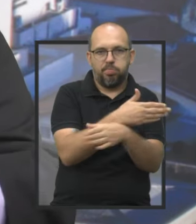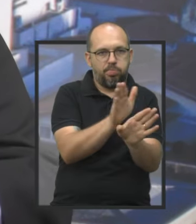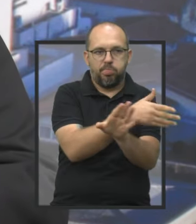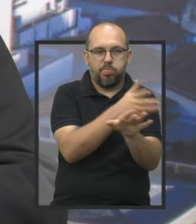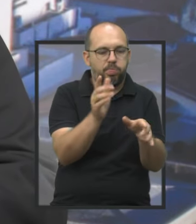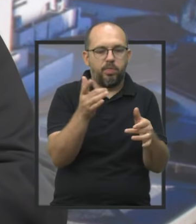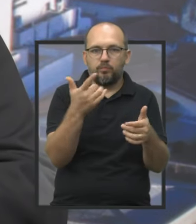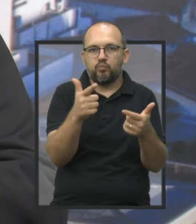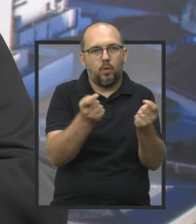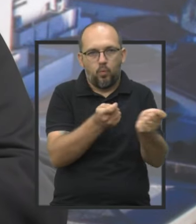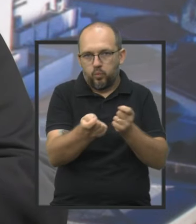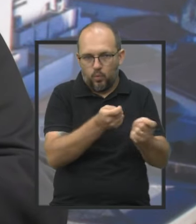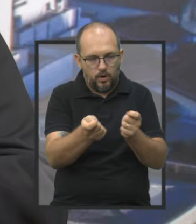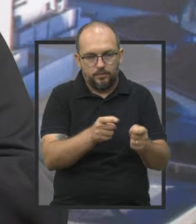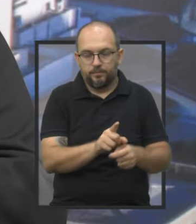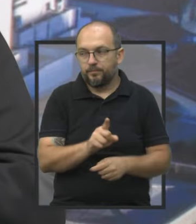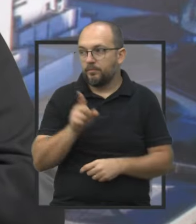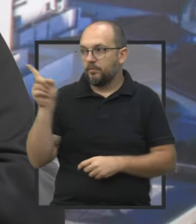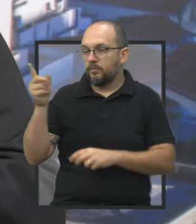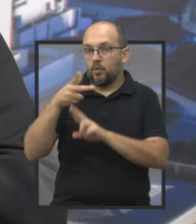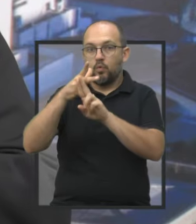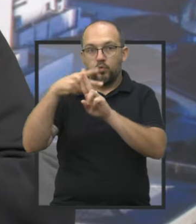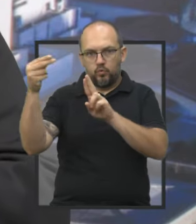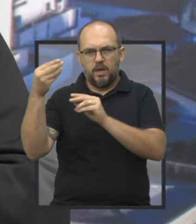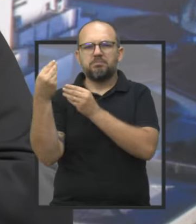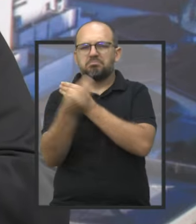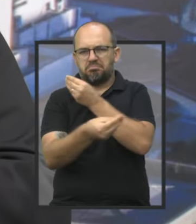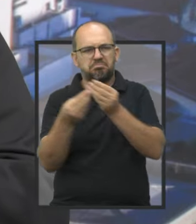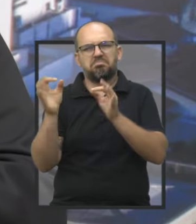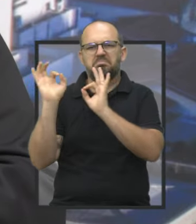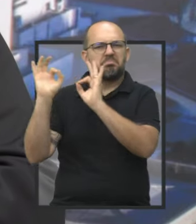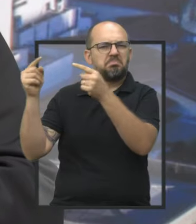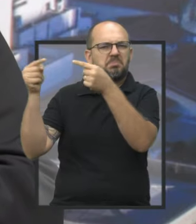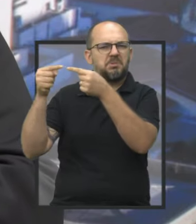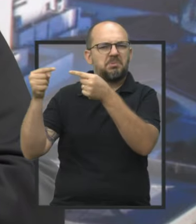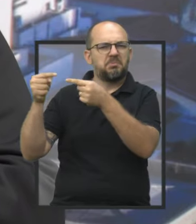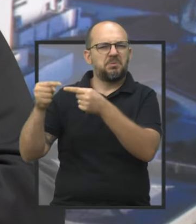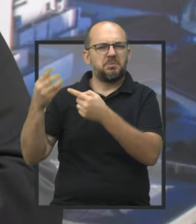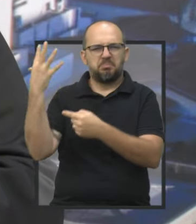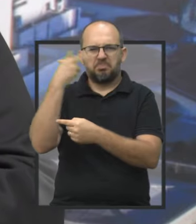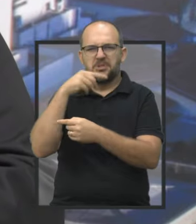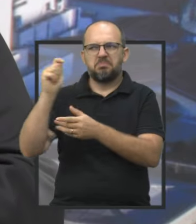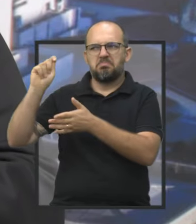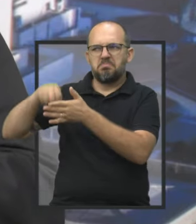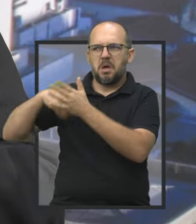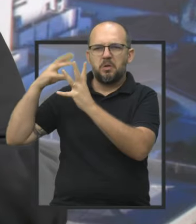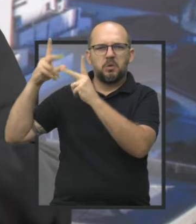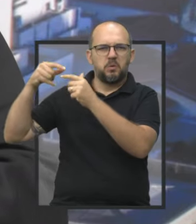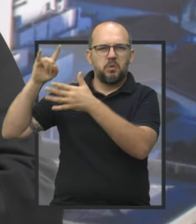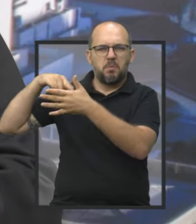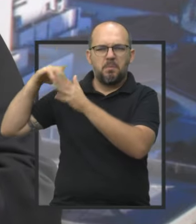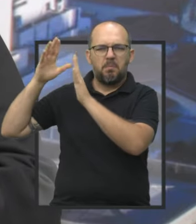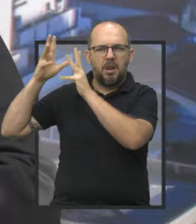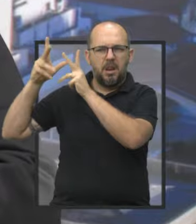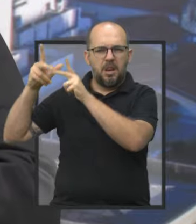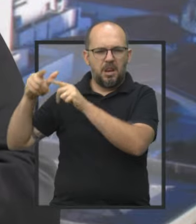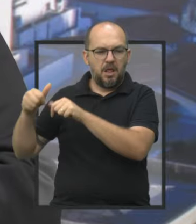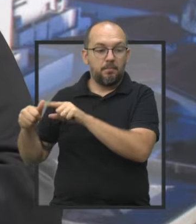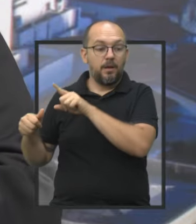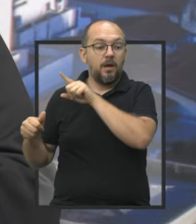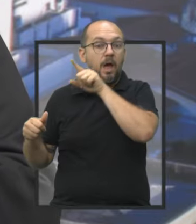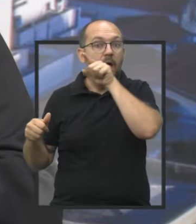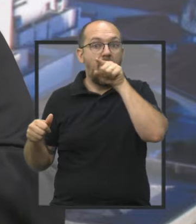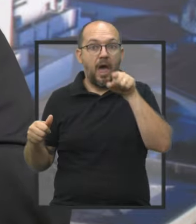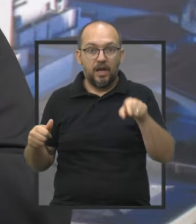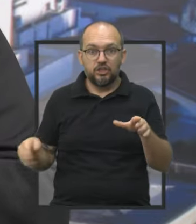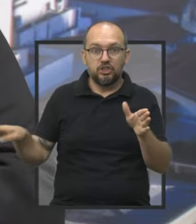UNOeste, a UNOeste tem tudo bonitinho, controladinho, e falta o município, a partir de que recebe isso, para